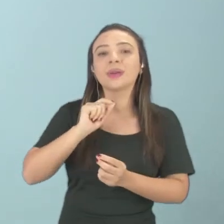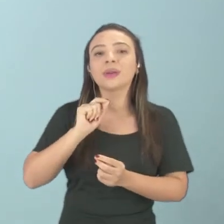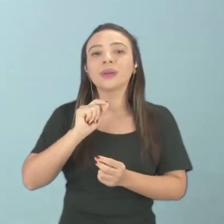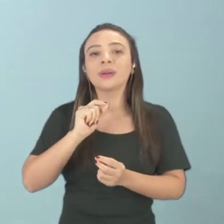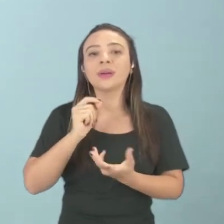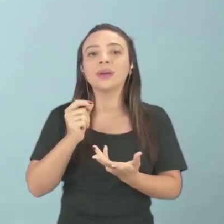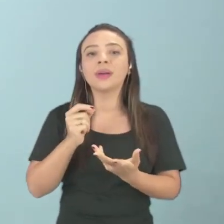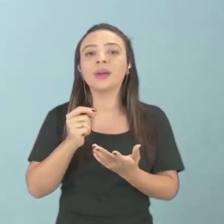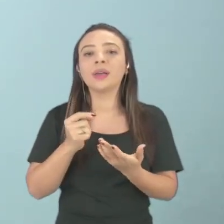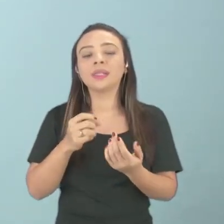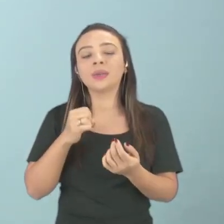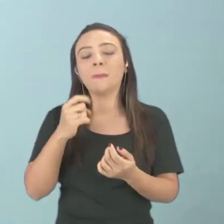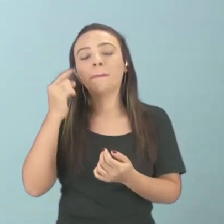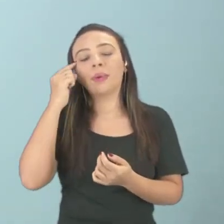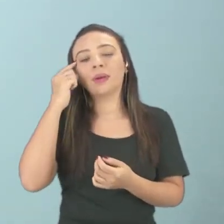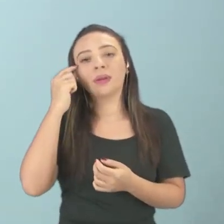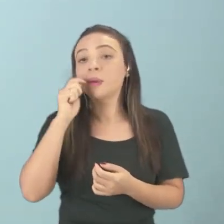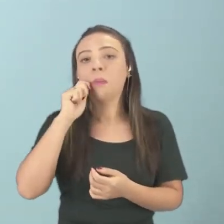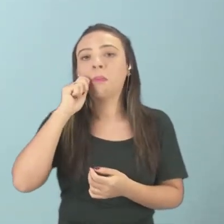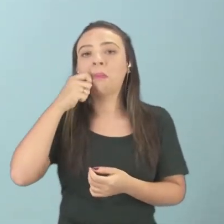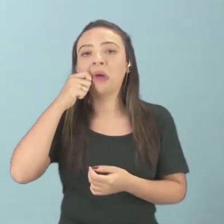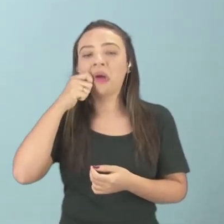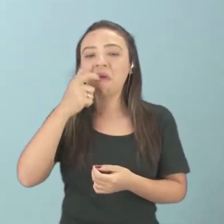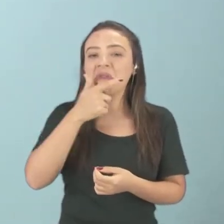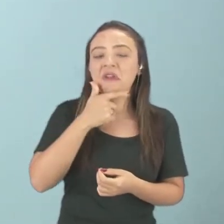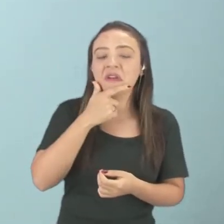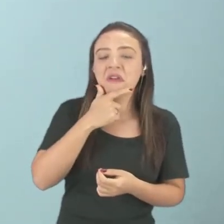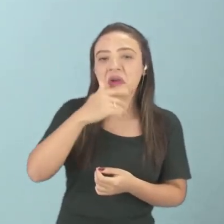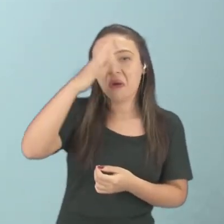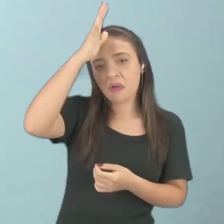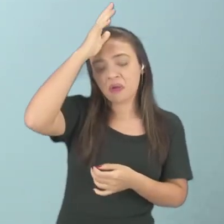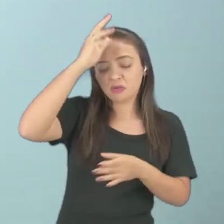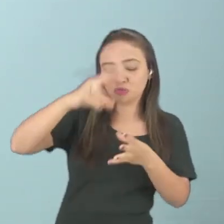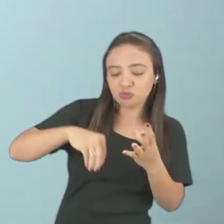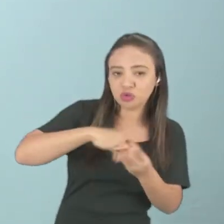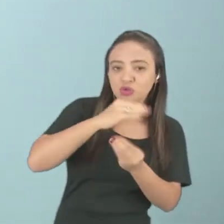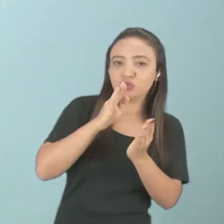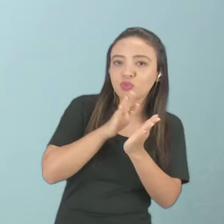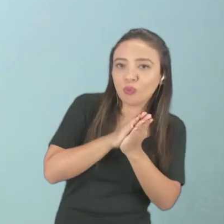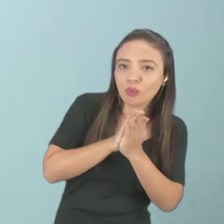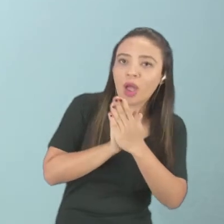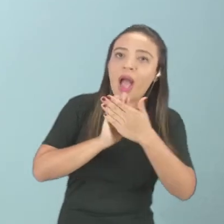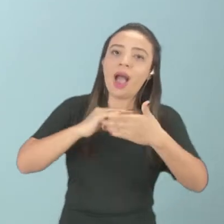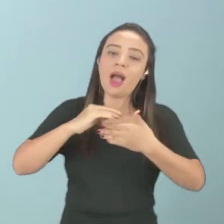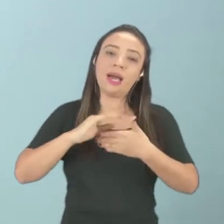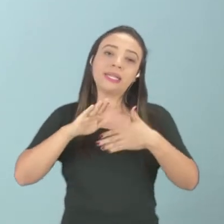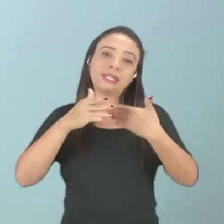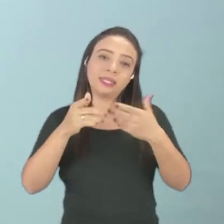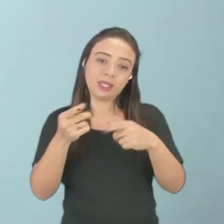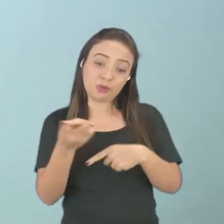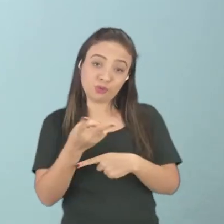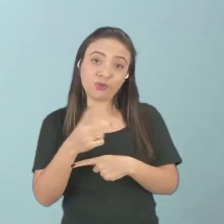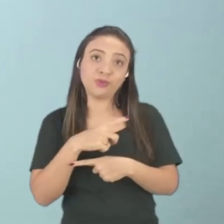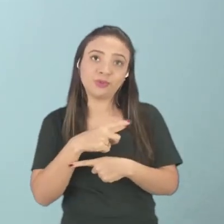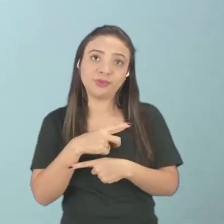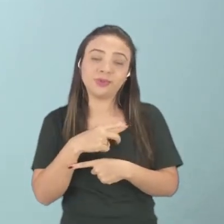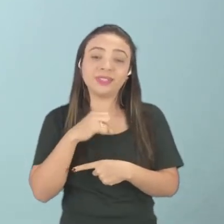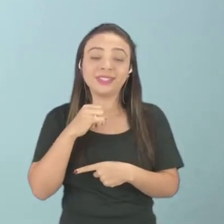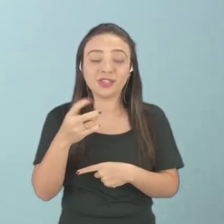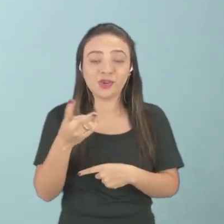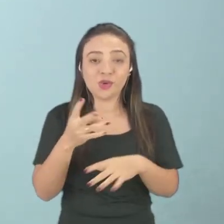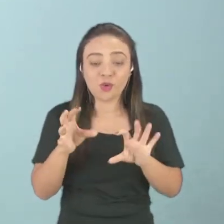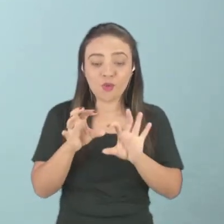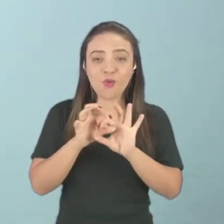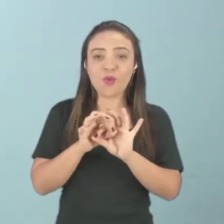que é o que aquele pão coloque o presunto a mussarela e você tem um misto tenho presunto tem a mussarela né quando